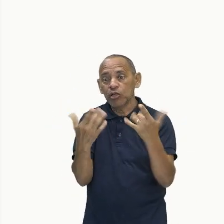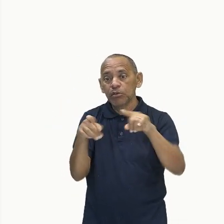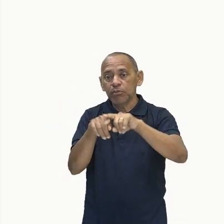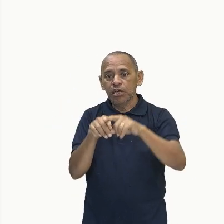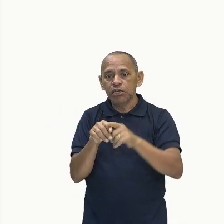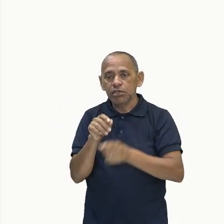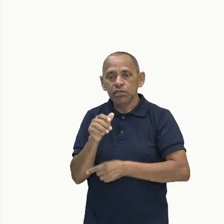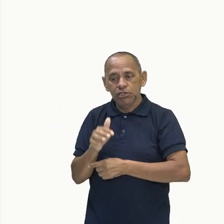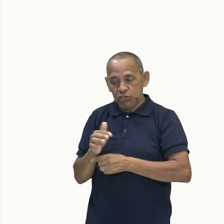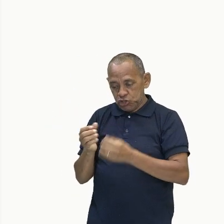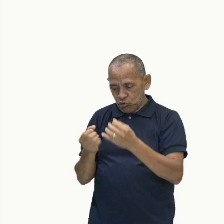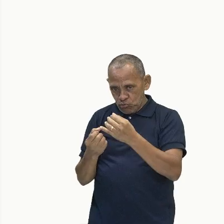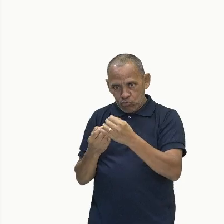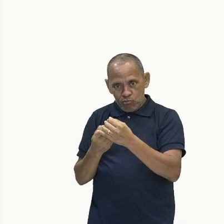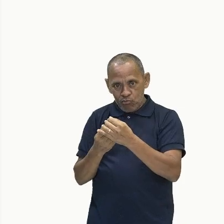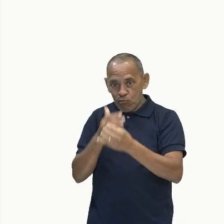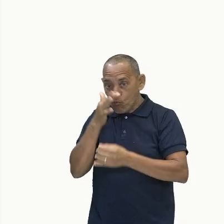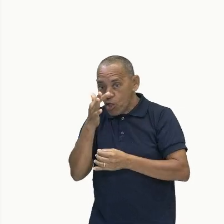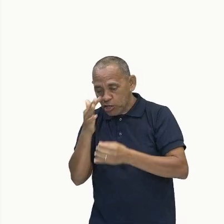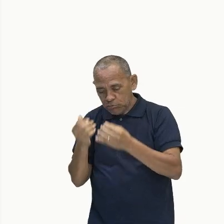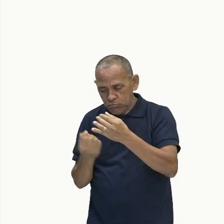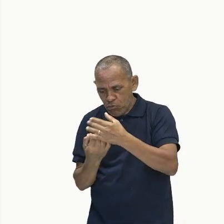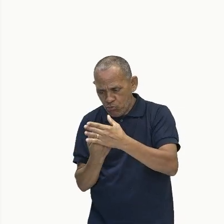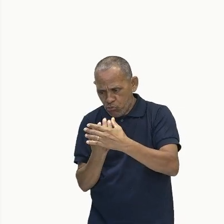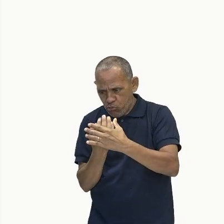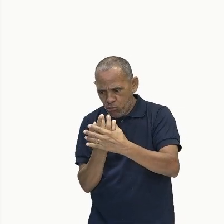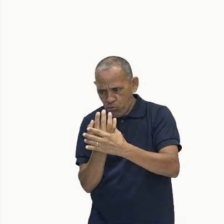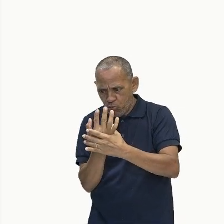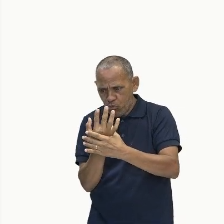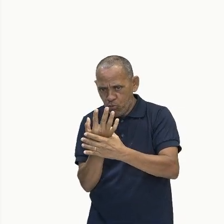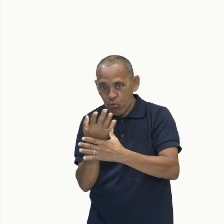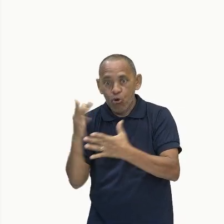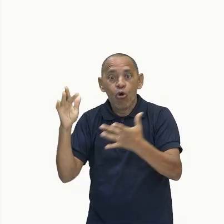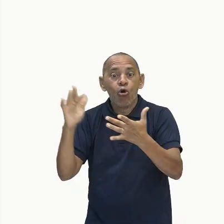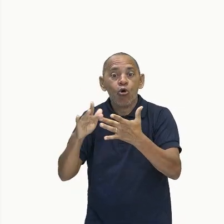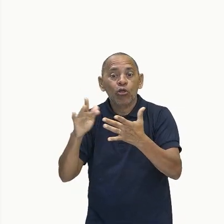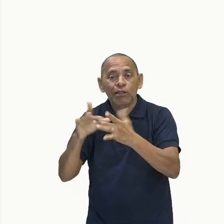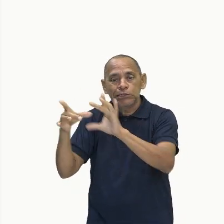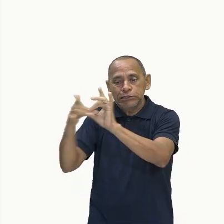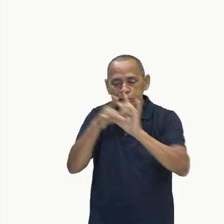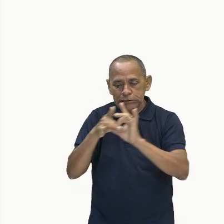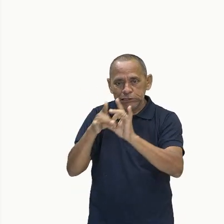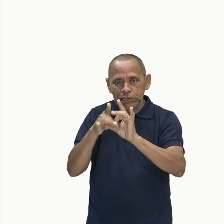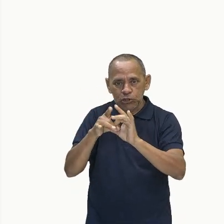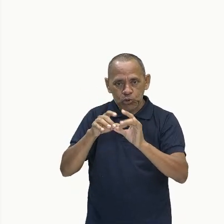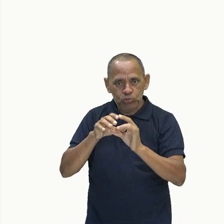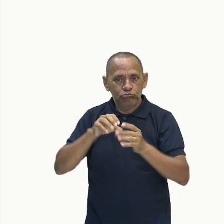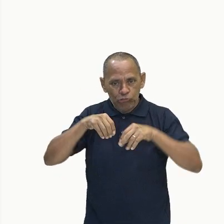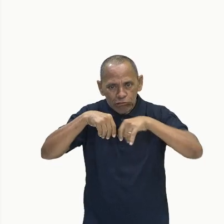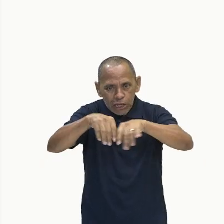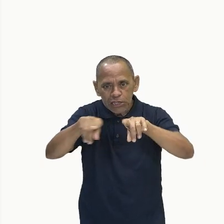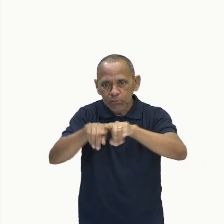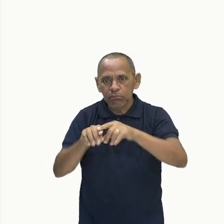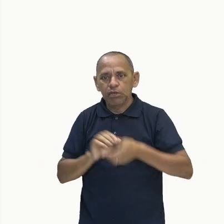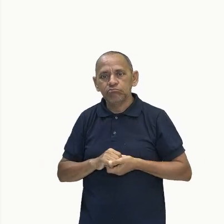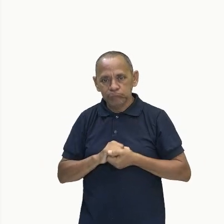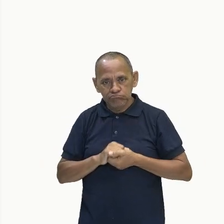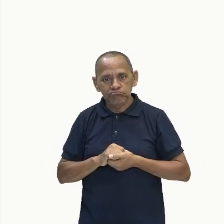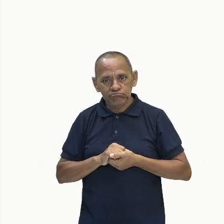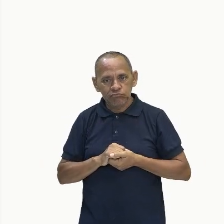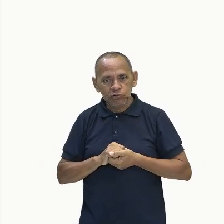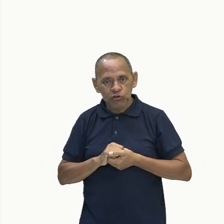da terra. Conectados, né, com a terra. É a grande energia que vem da terra. Então, ela chamou